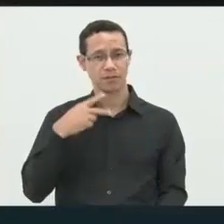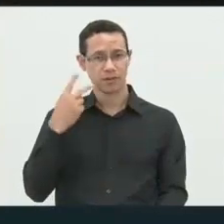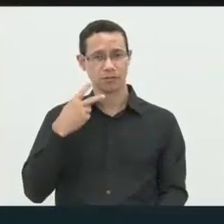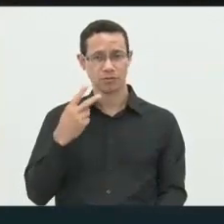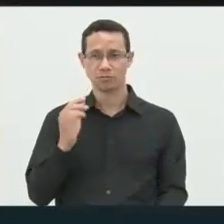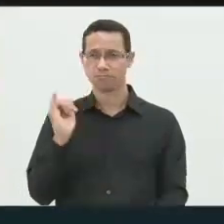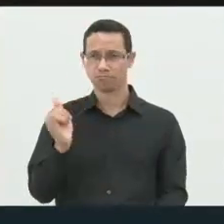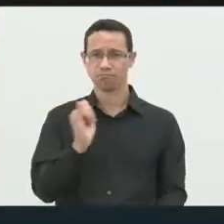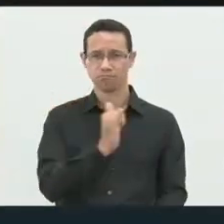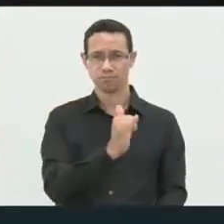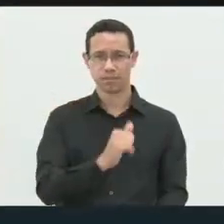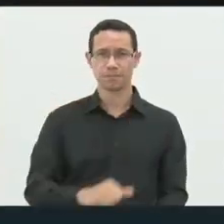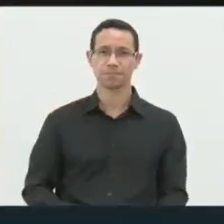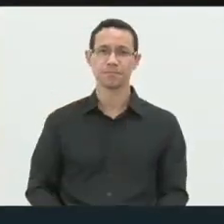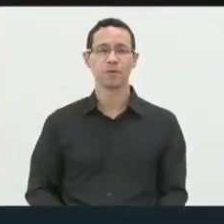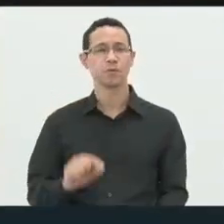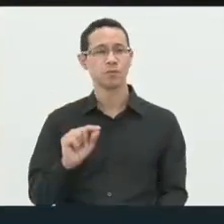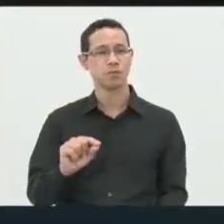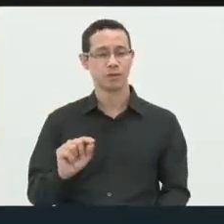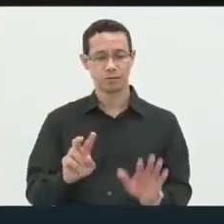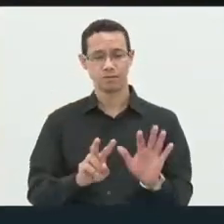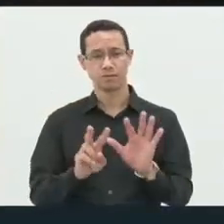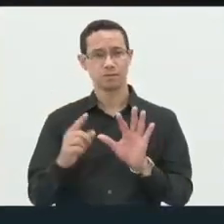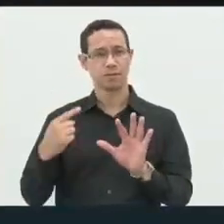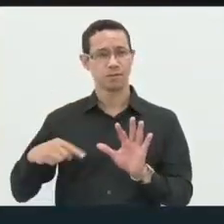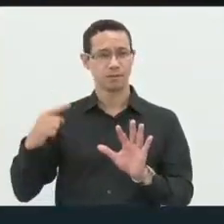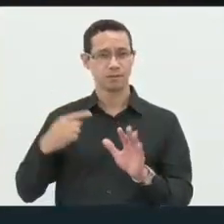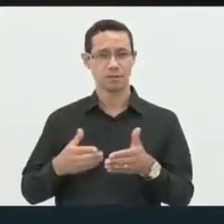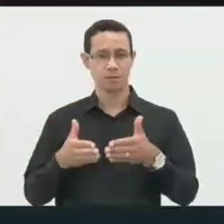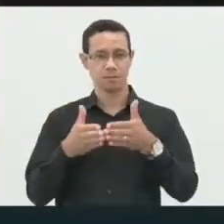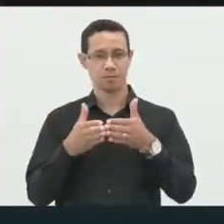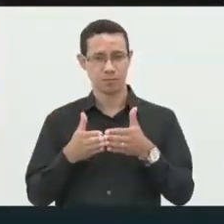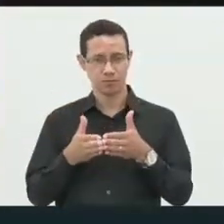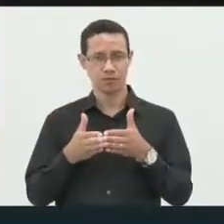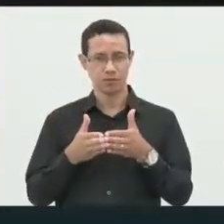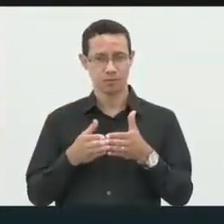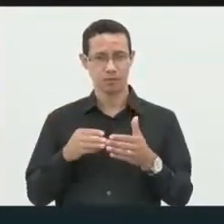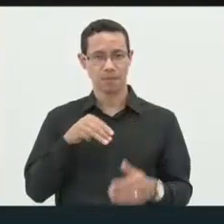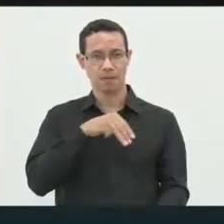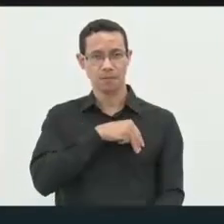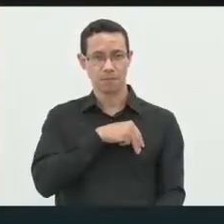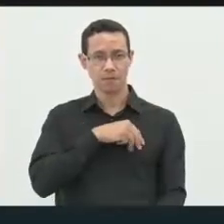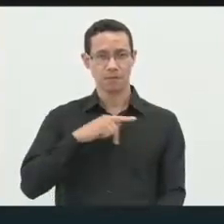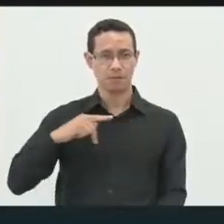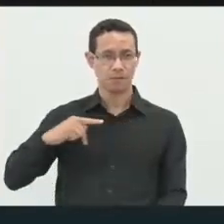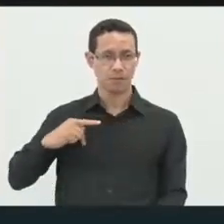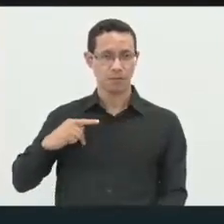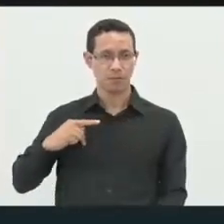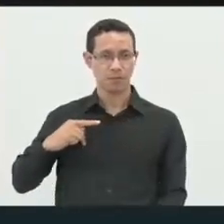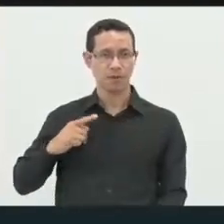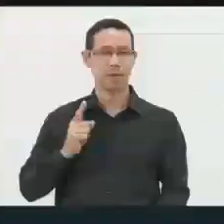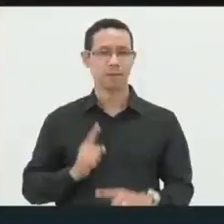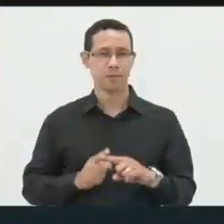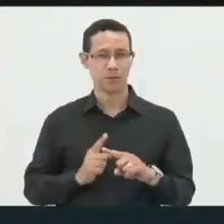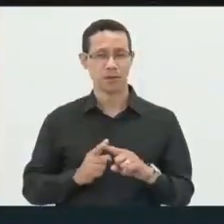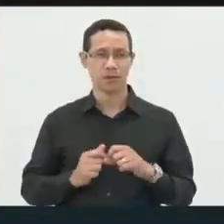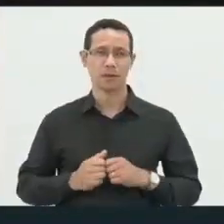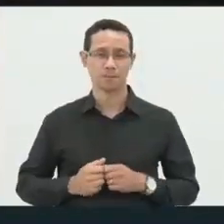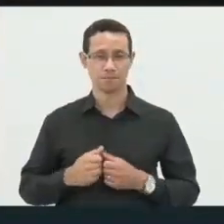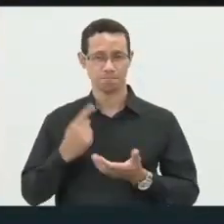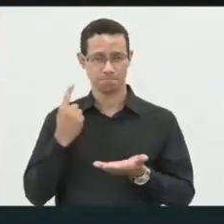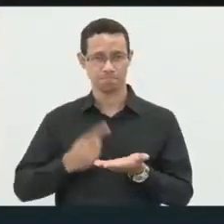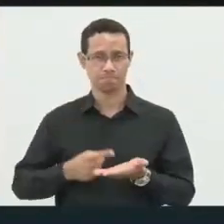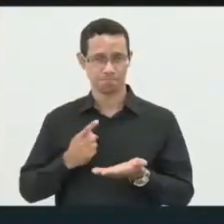a semana passada eu fiz uma petição ao Ministério Público porque foi feito um acordo